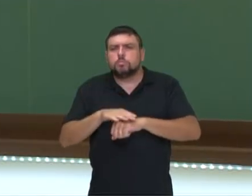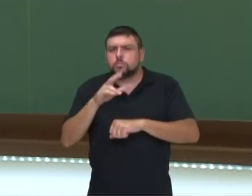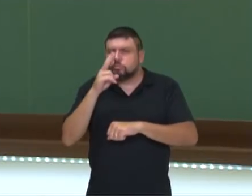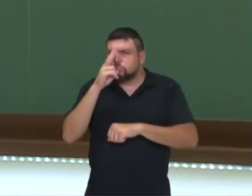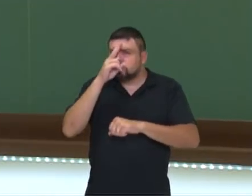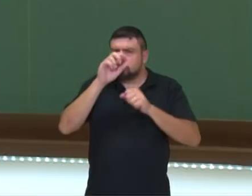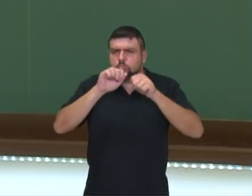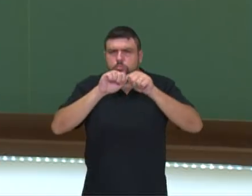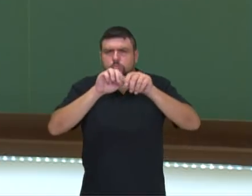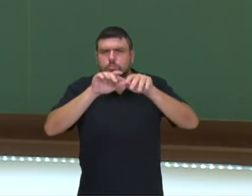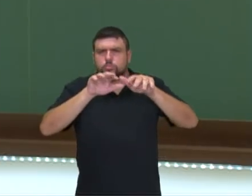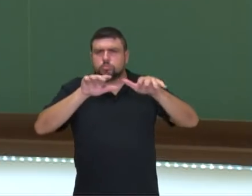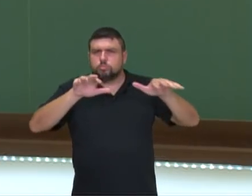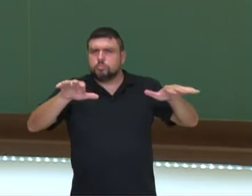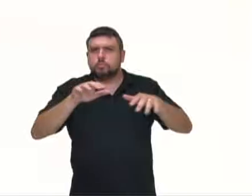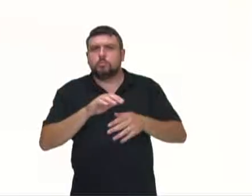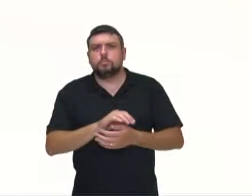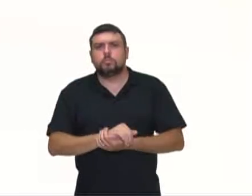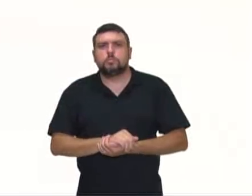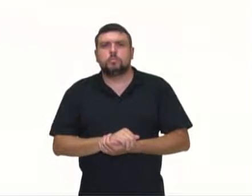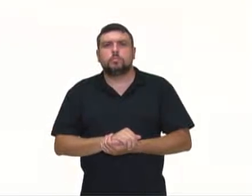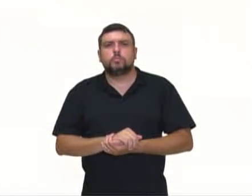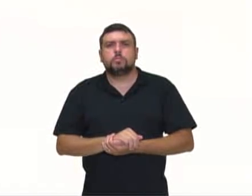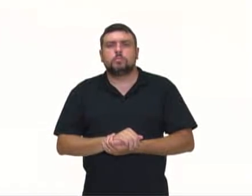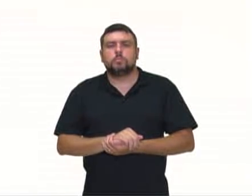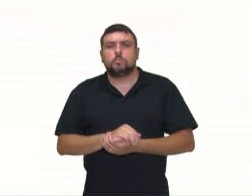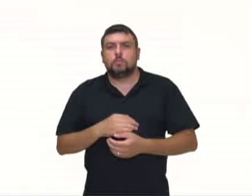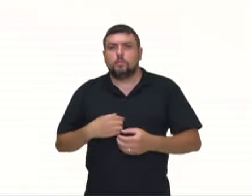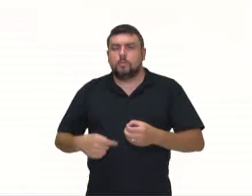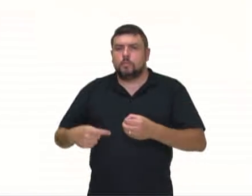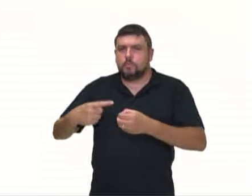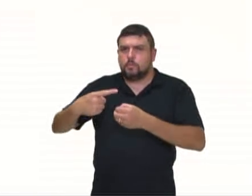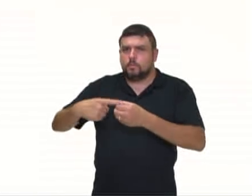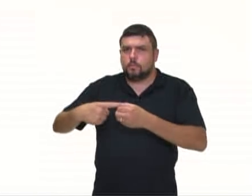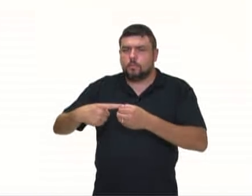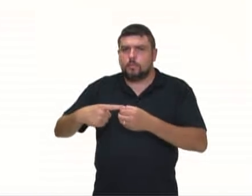mais conhecido. E lá na cidade de Springfield,